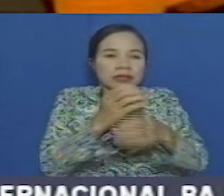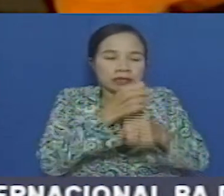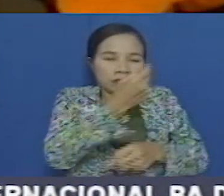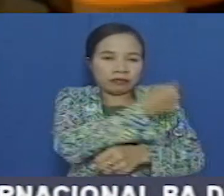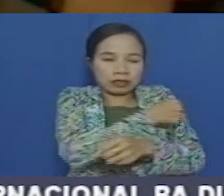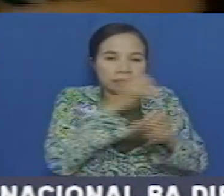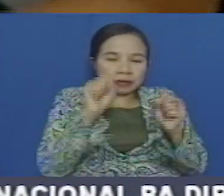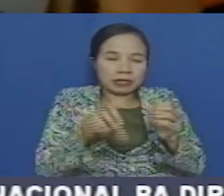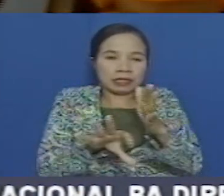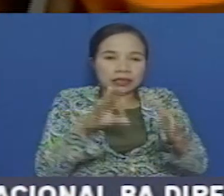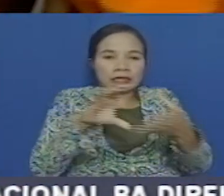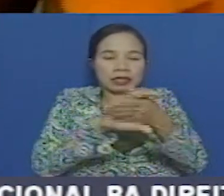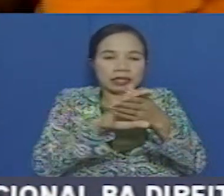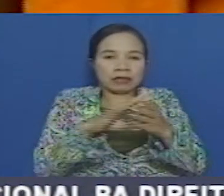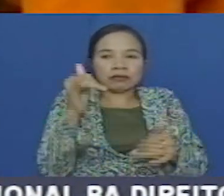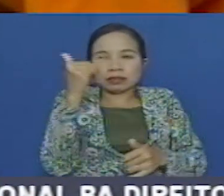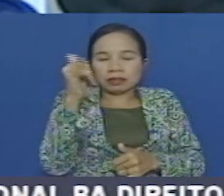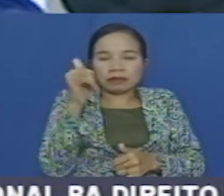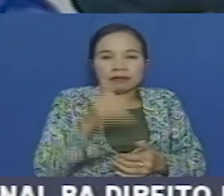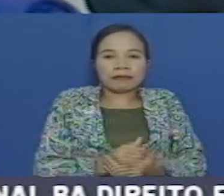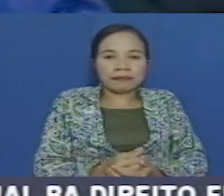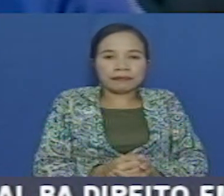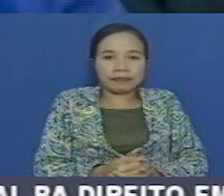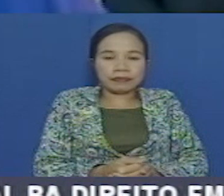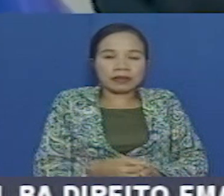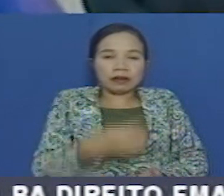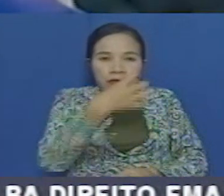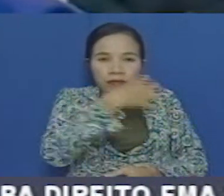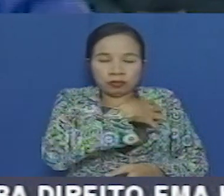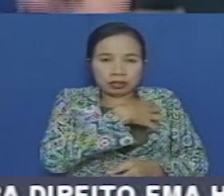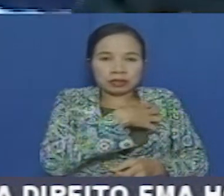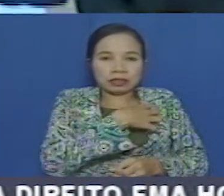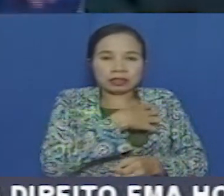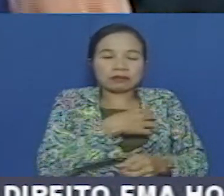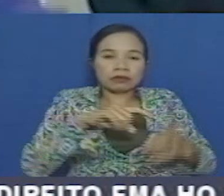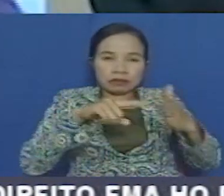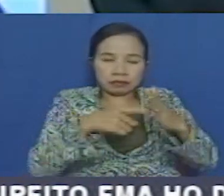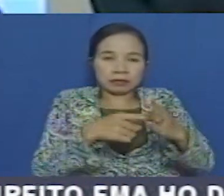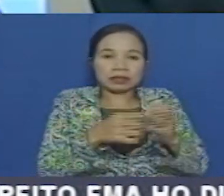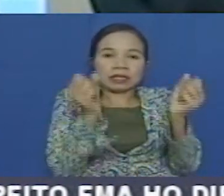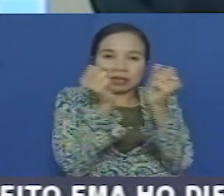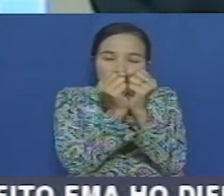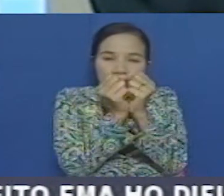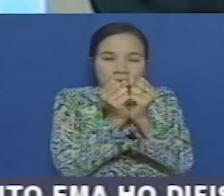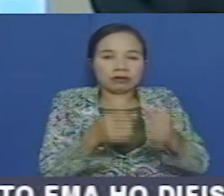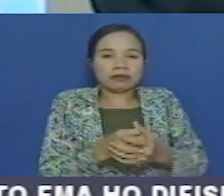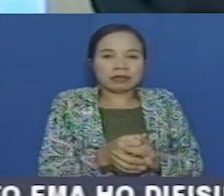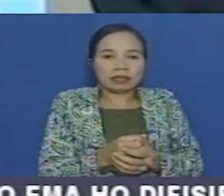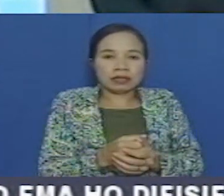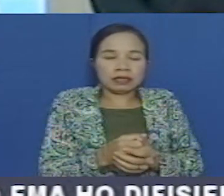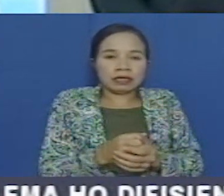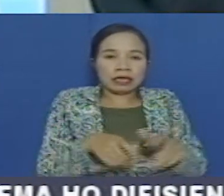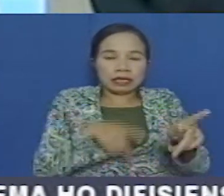belehetan Kartaun Kinor. Bom, a polícia começa a cair no balo, ao lá tem né, informação no fundo, quando o colega